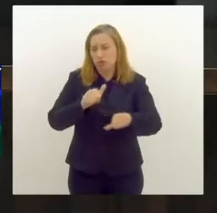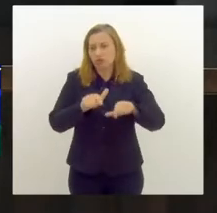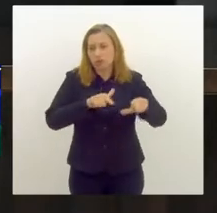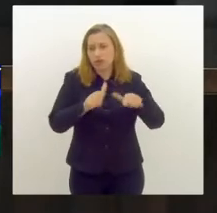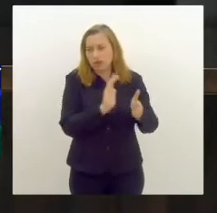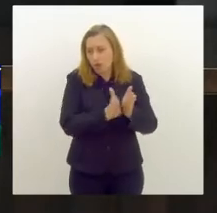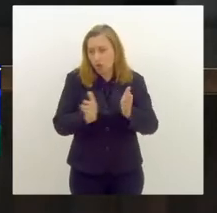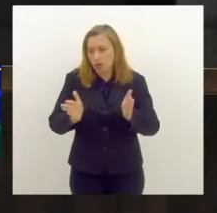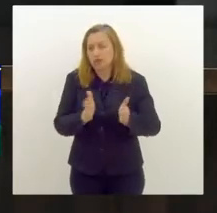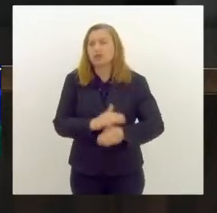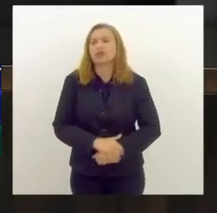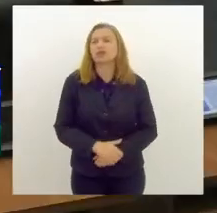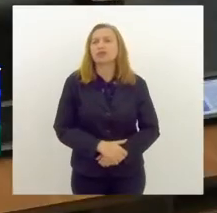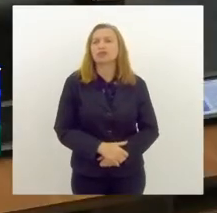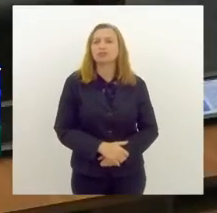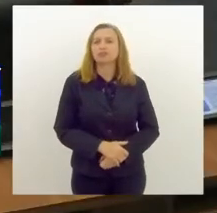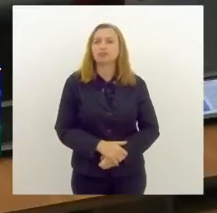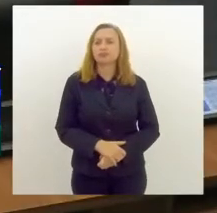ordem.